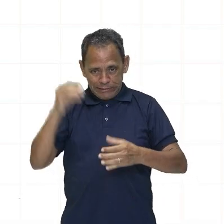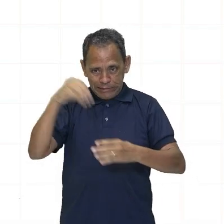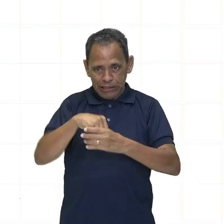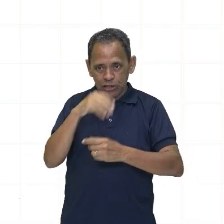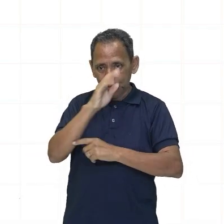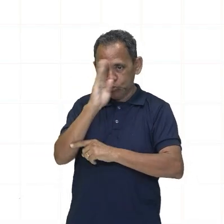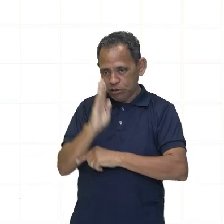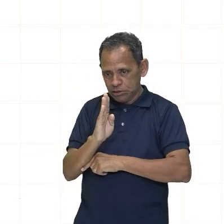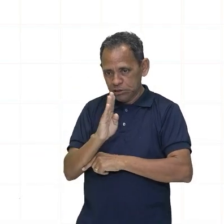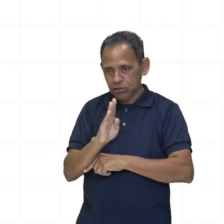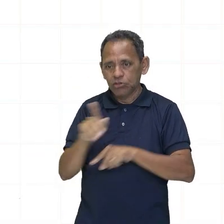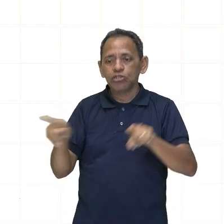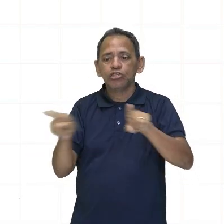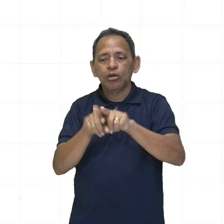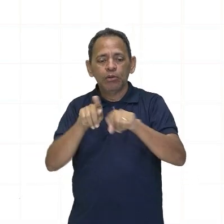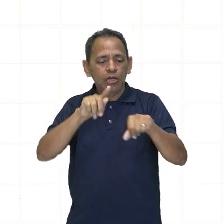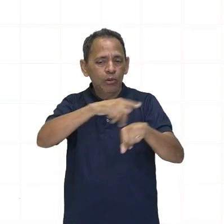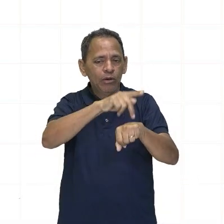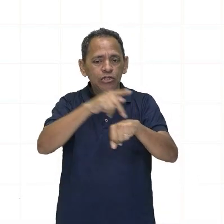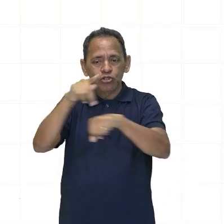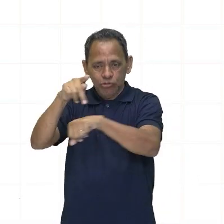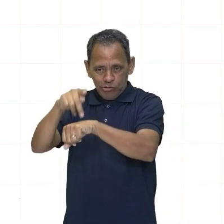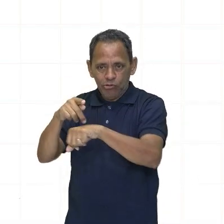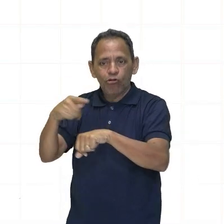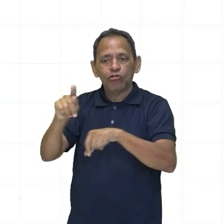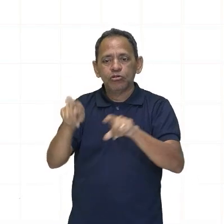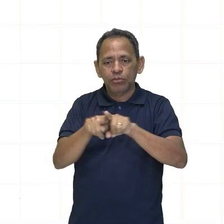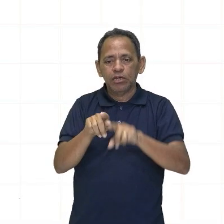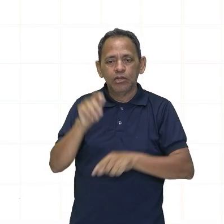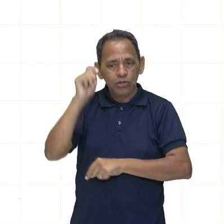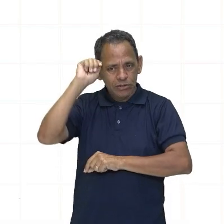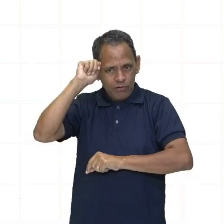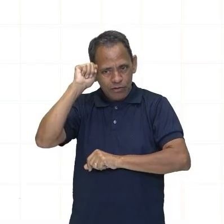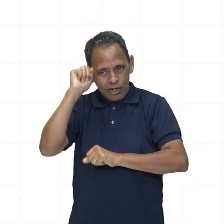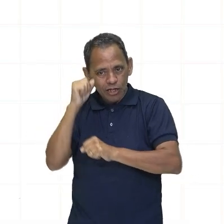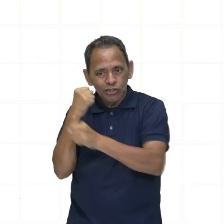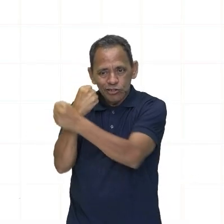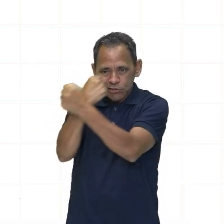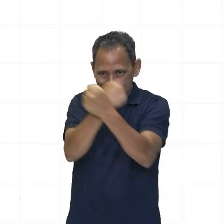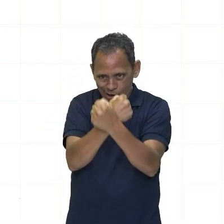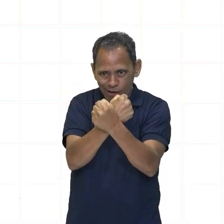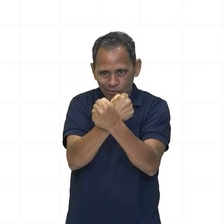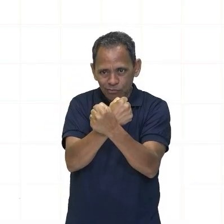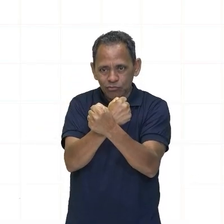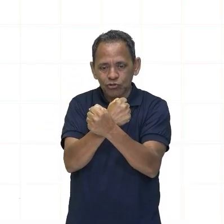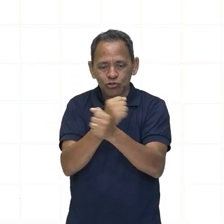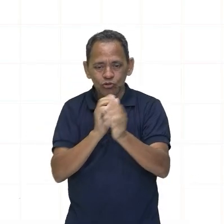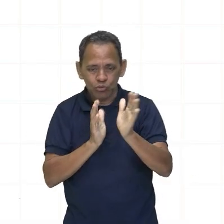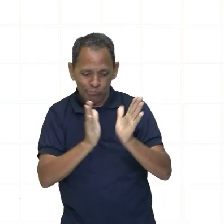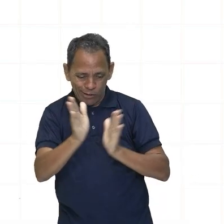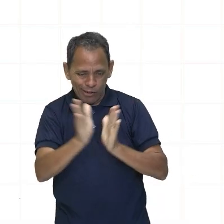também entre outros países. Os africanos escravizados aí durante os séculos